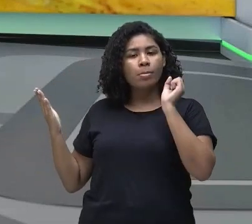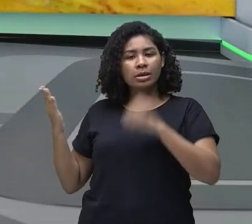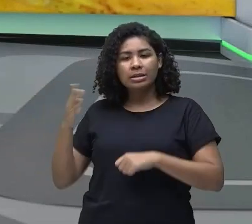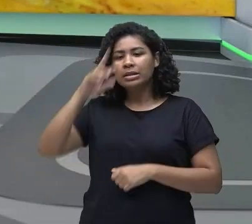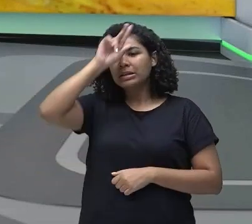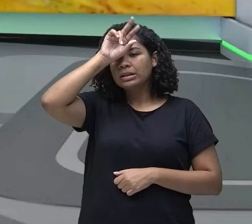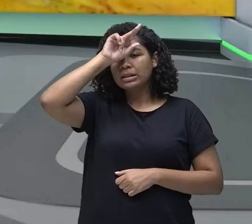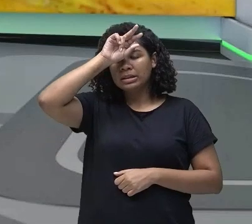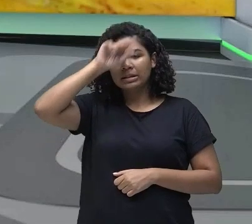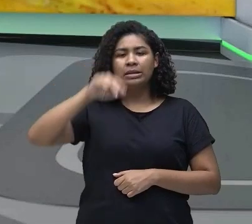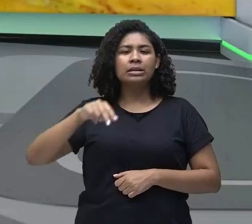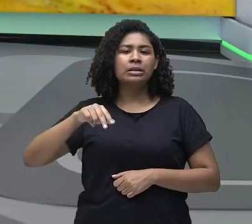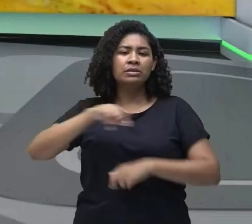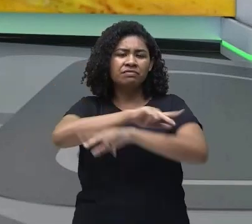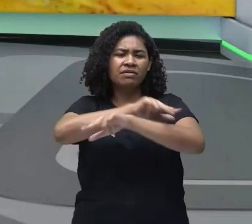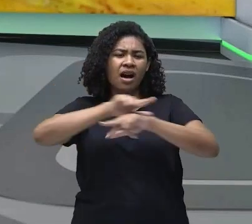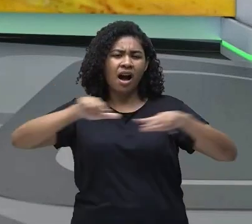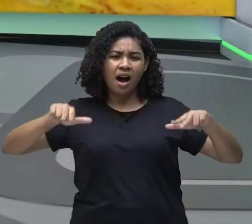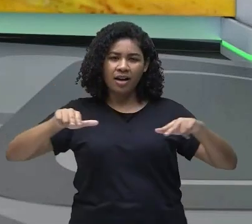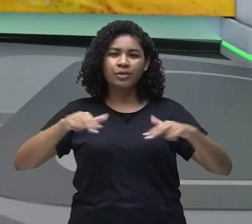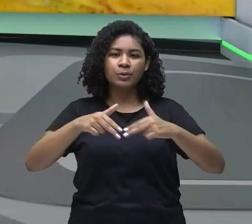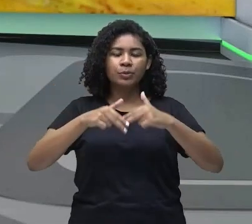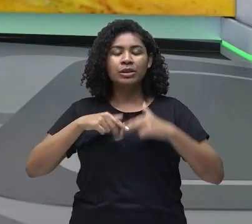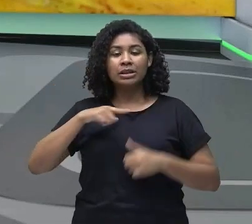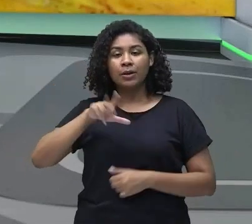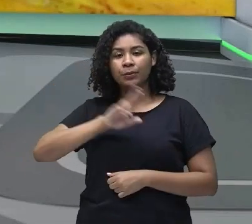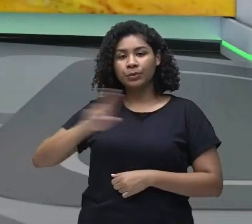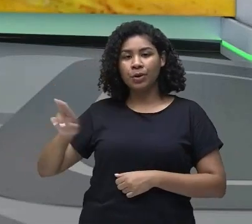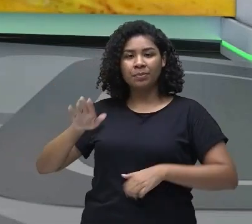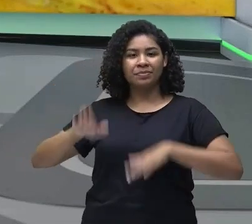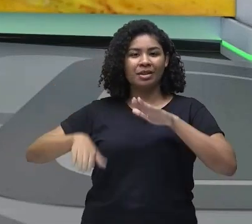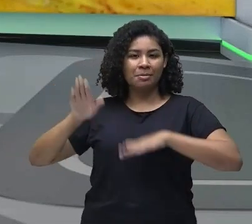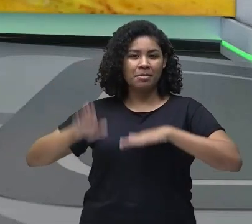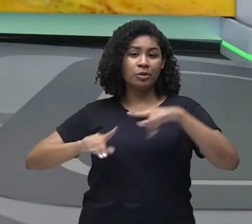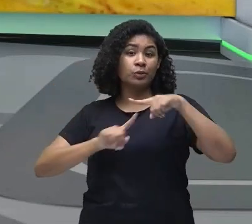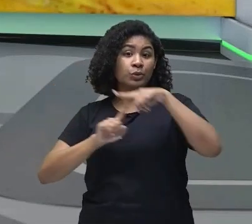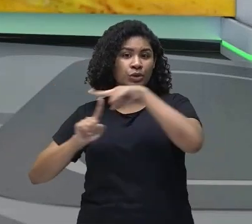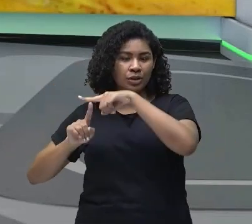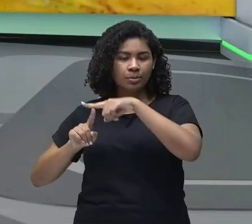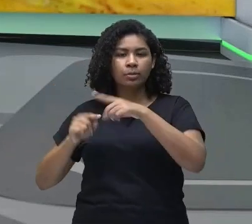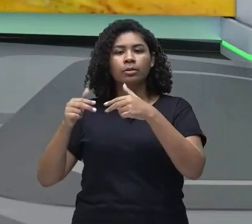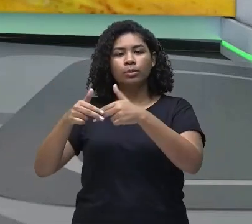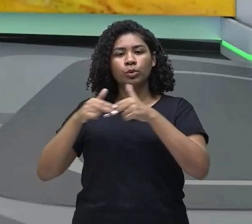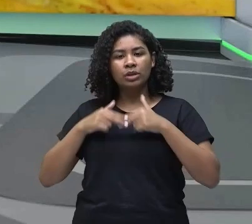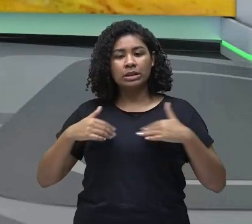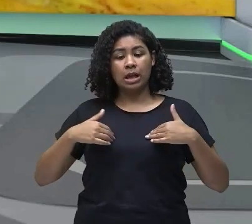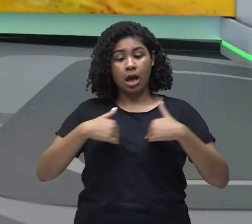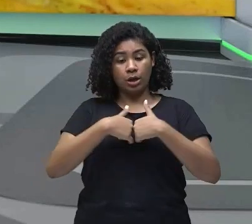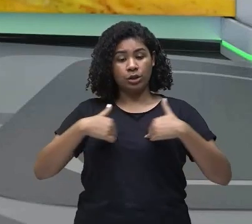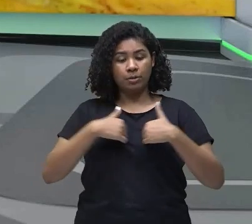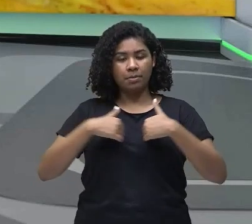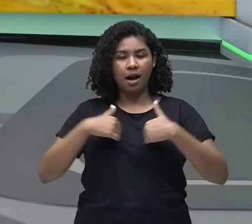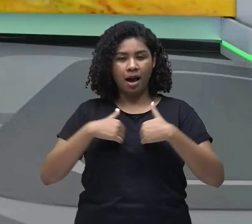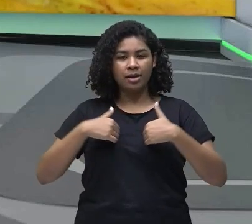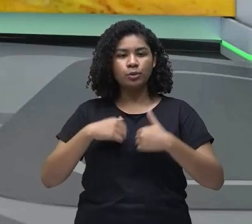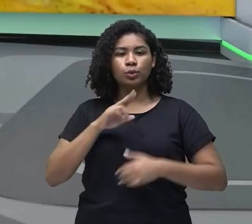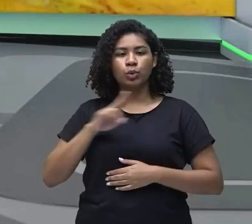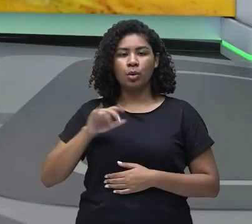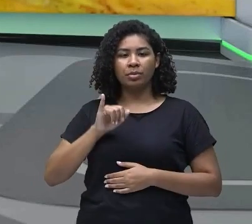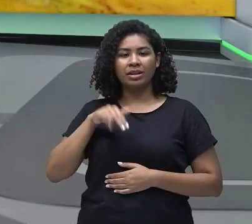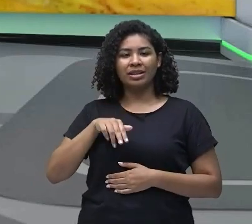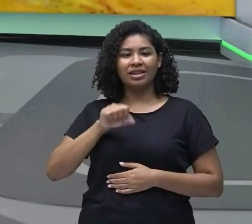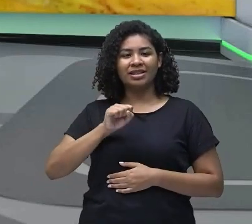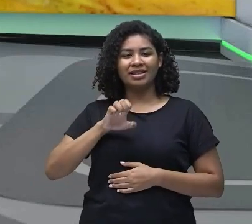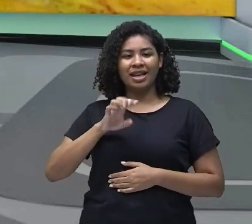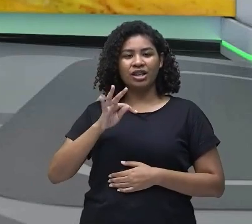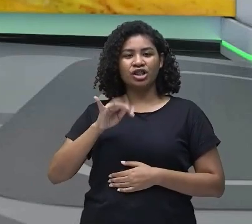insetos recebem o nome, pela sua classificação por alimentação, de animais insetívoros. E